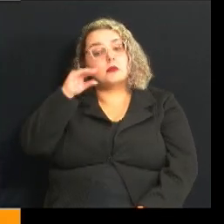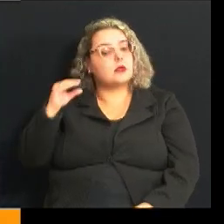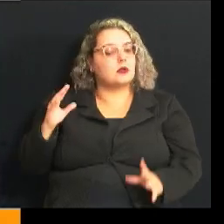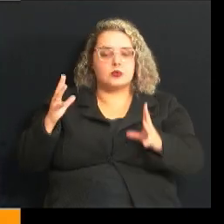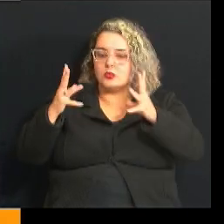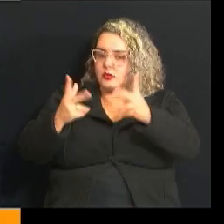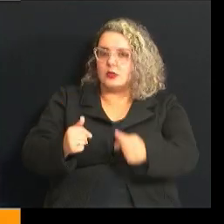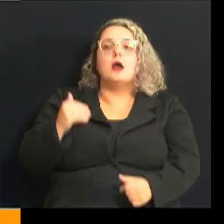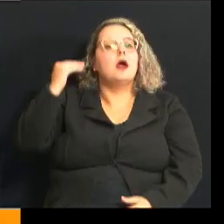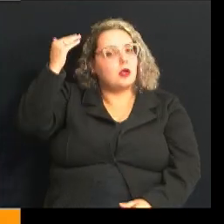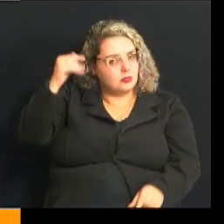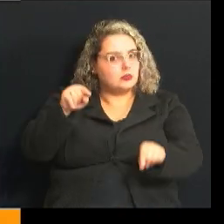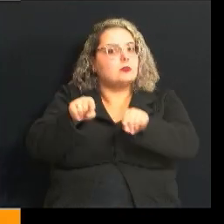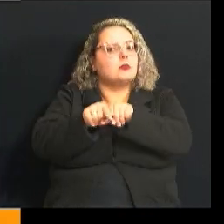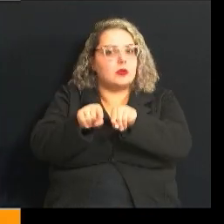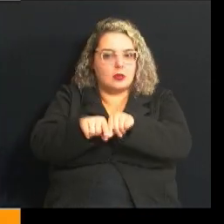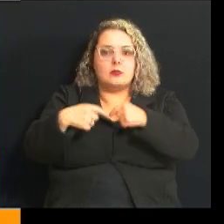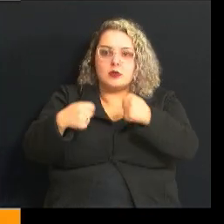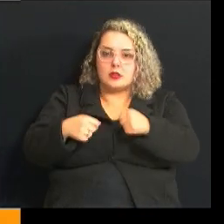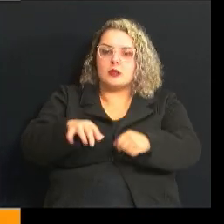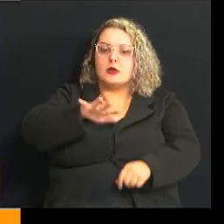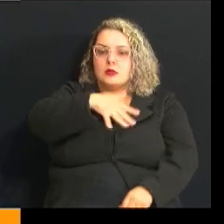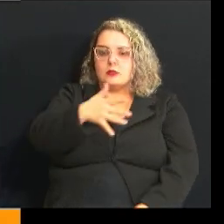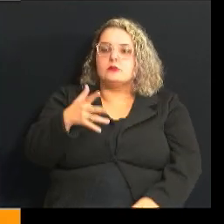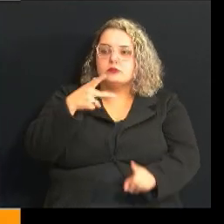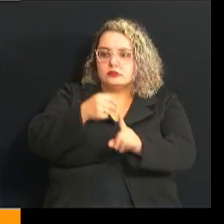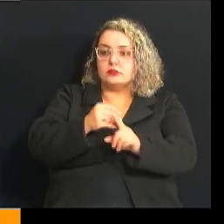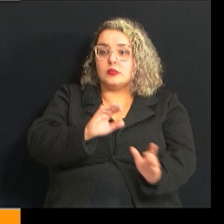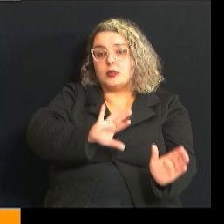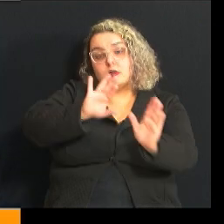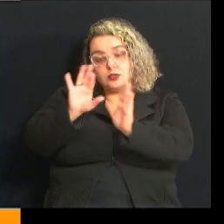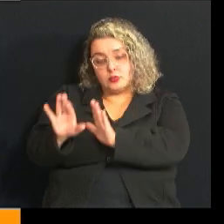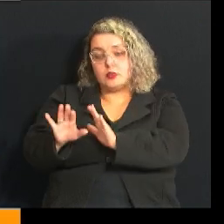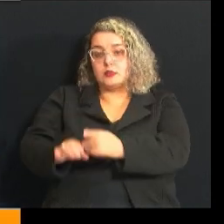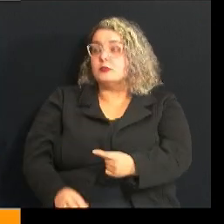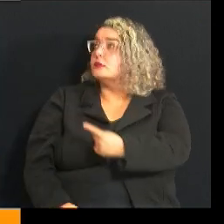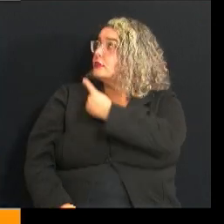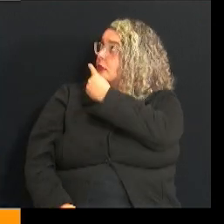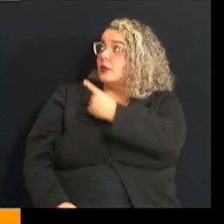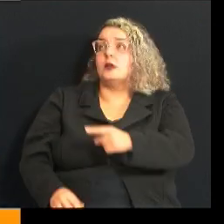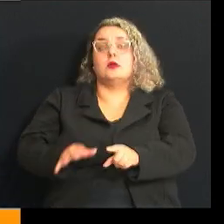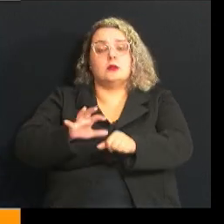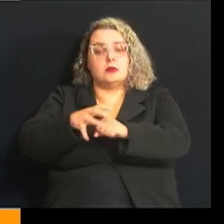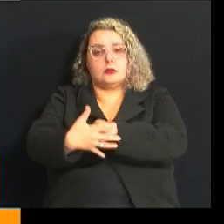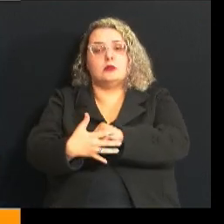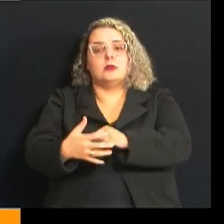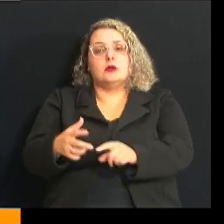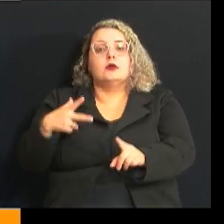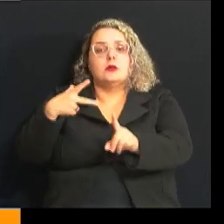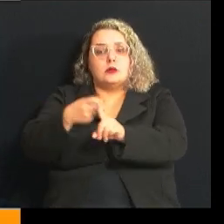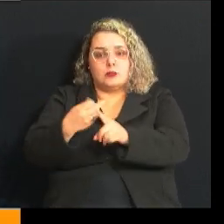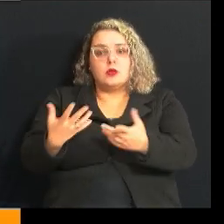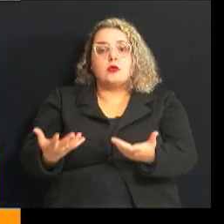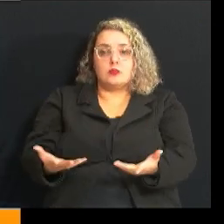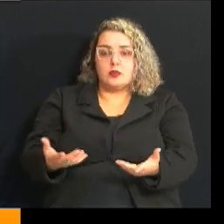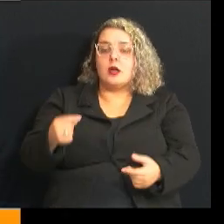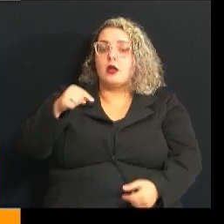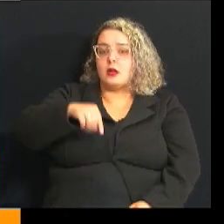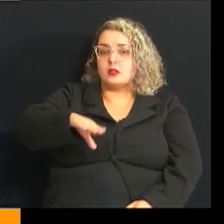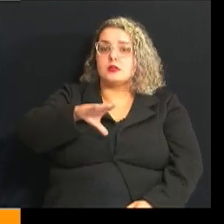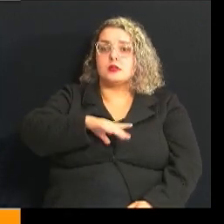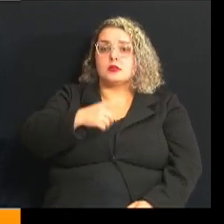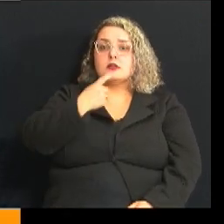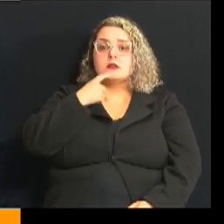quem é adulto também precisa estar atualizado. E do lado direito tem a campanha nacional de vacinação contra a Covid-19 aqui na nossa